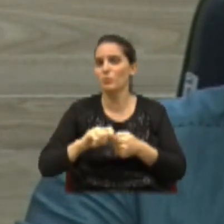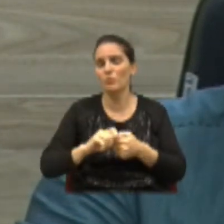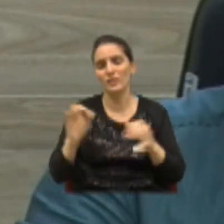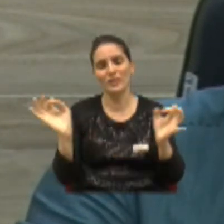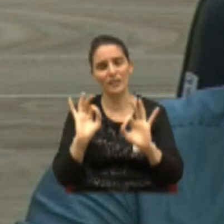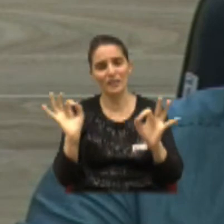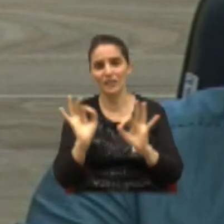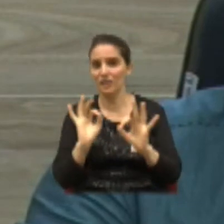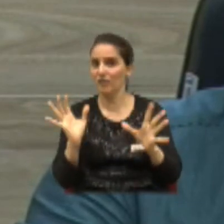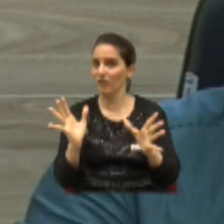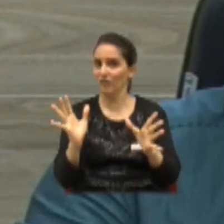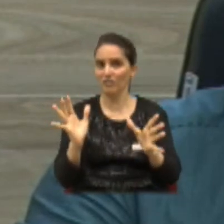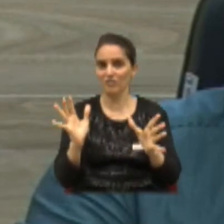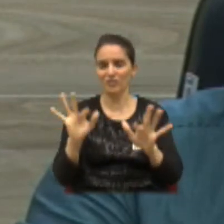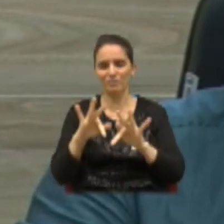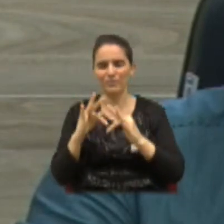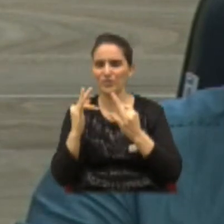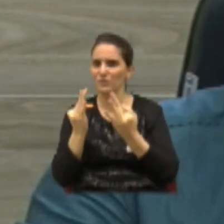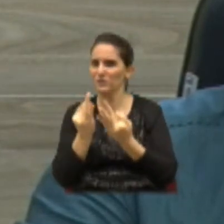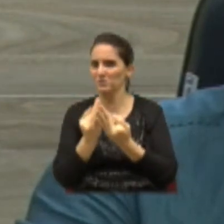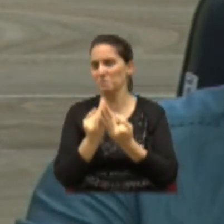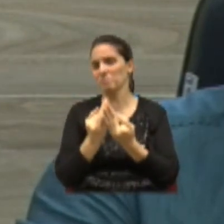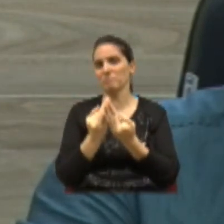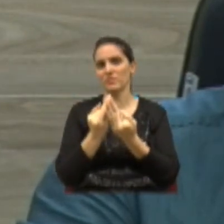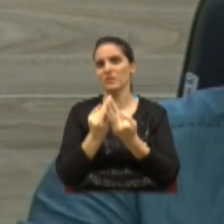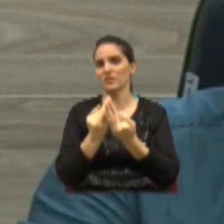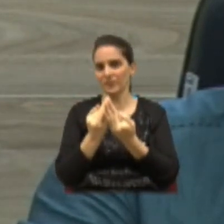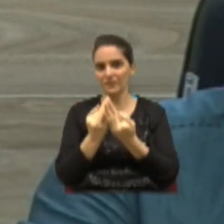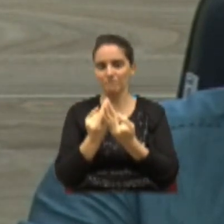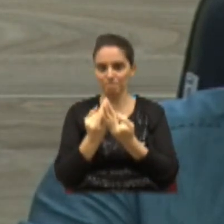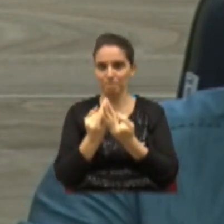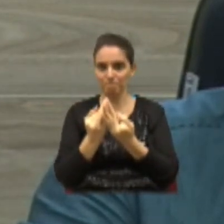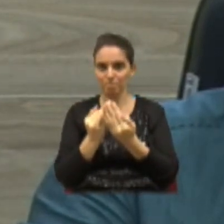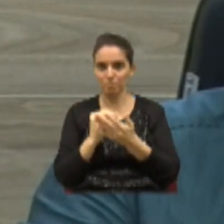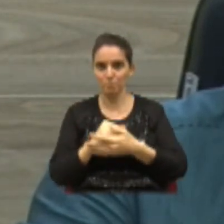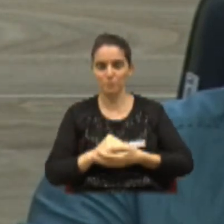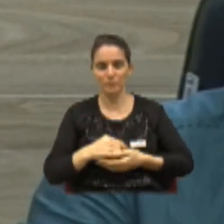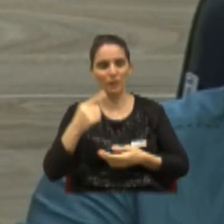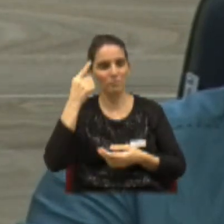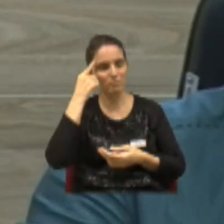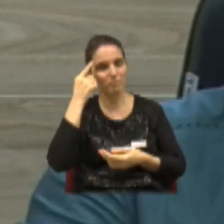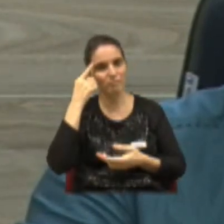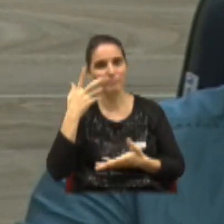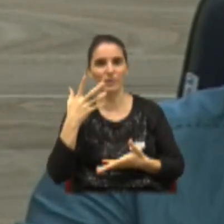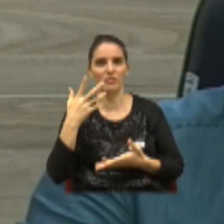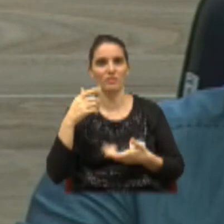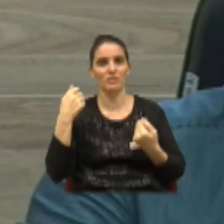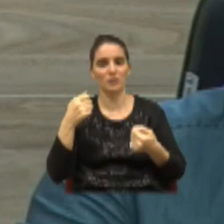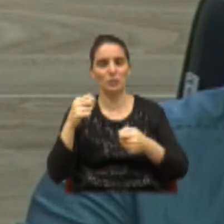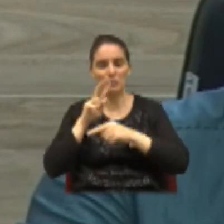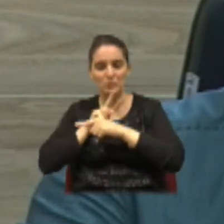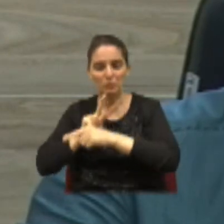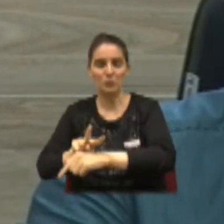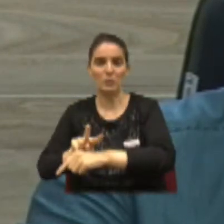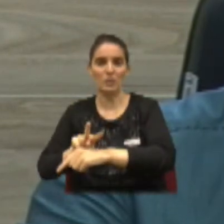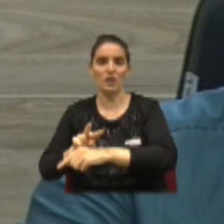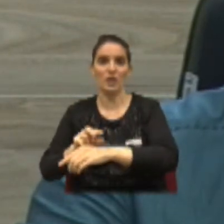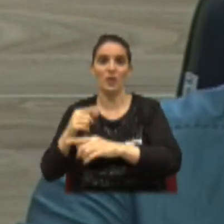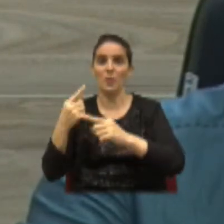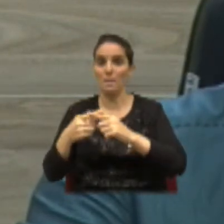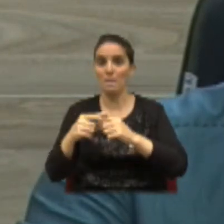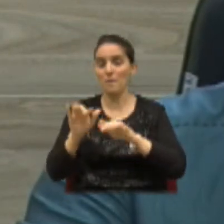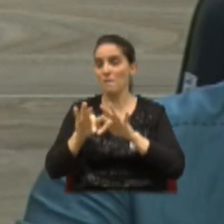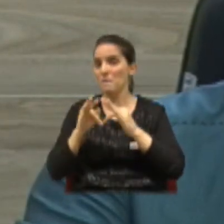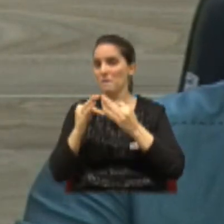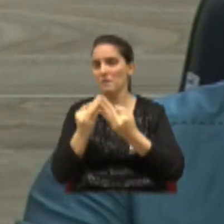aí já entra os familiares, né, já se pensa na institucionalização do idoso, porque a família não tem que